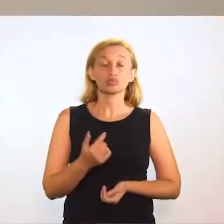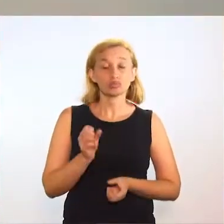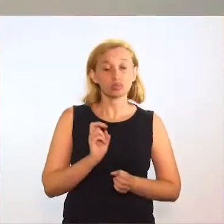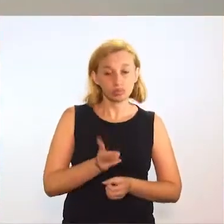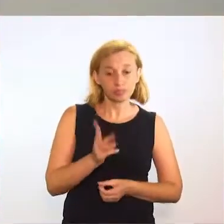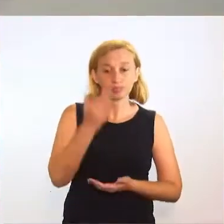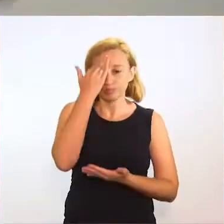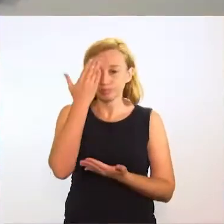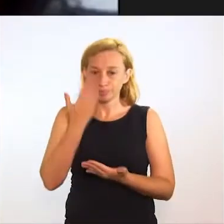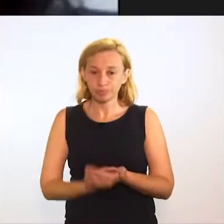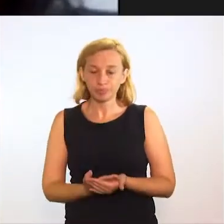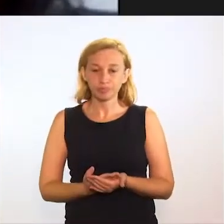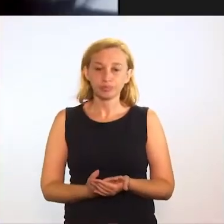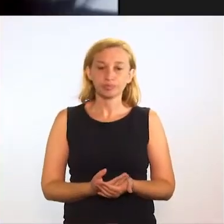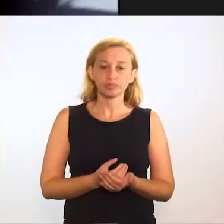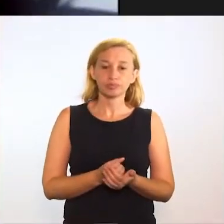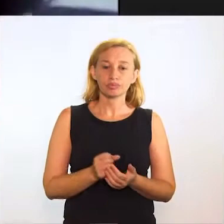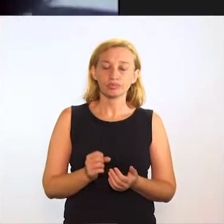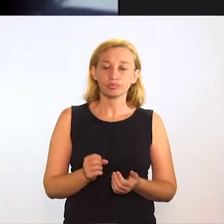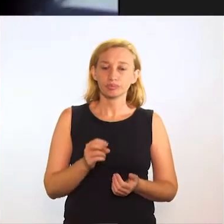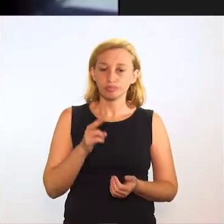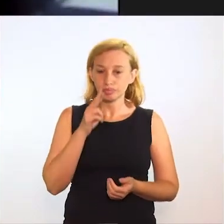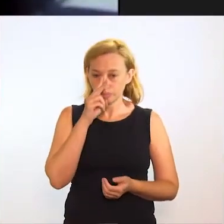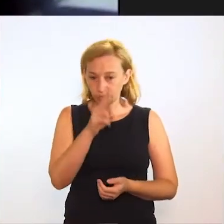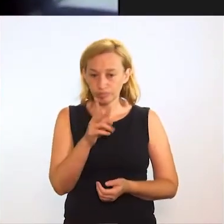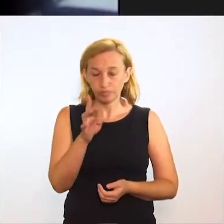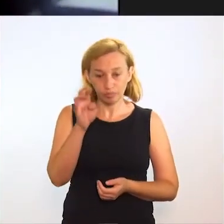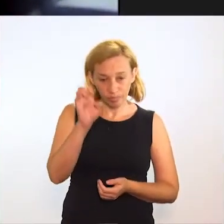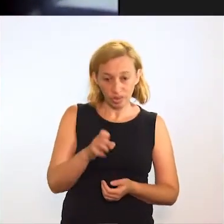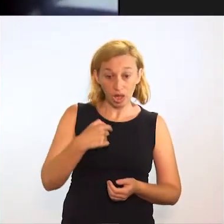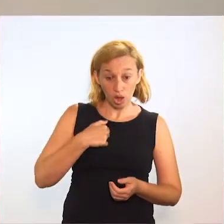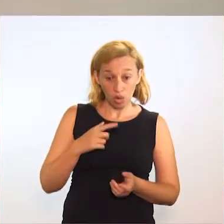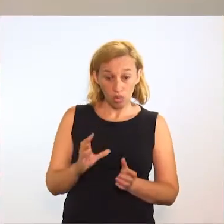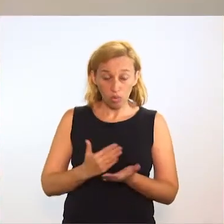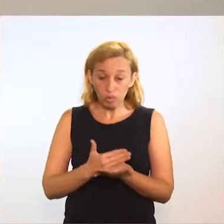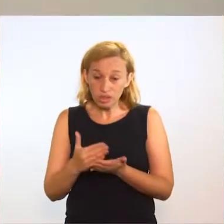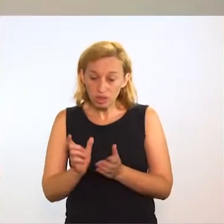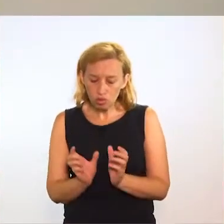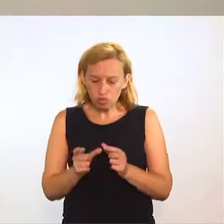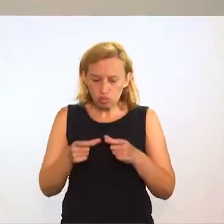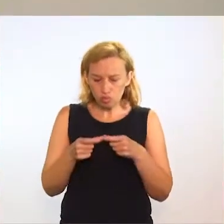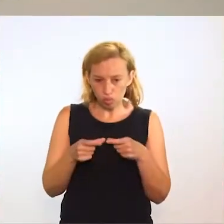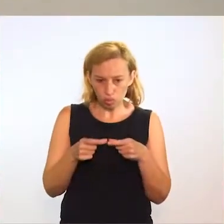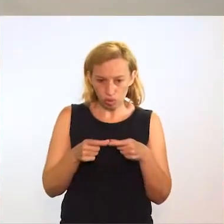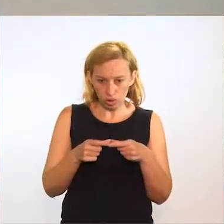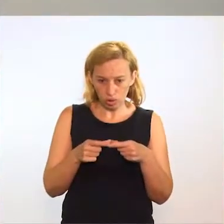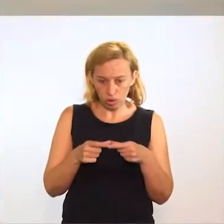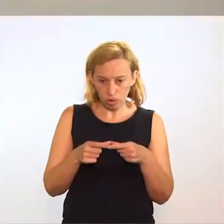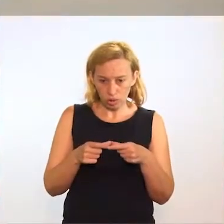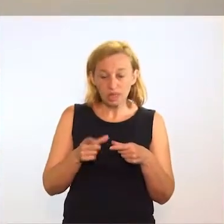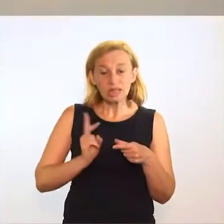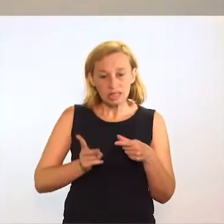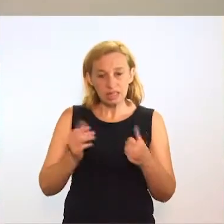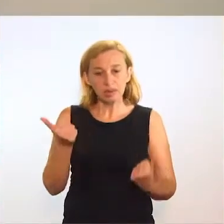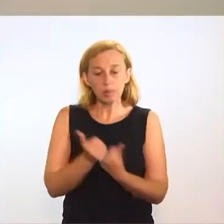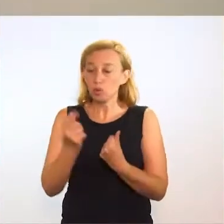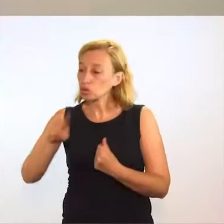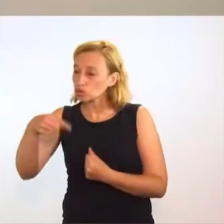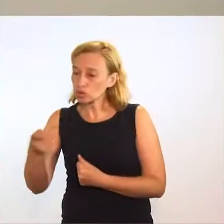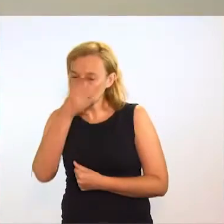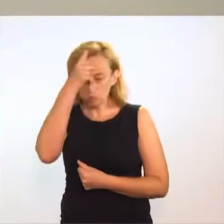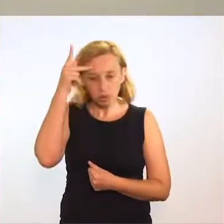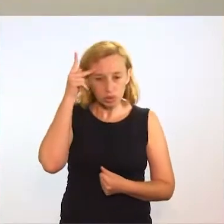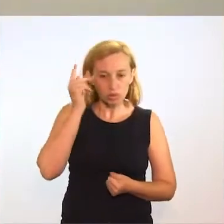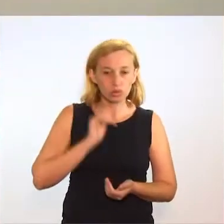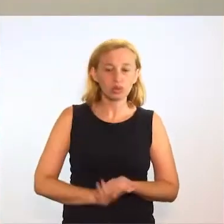que eu sempre acreditei muito no poder das redes, porque eu comecei com muito pouco, geri esse grupo sempre contando com o